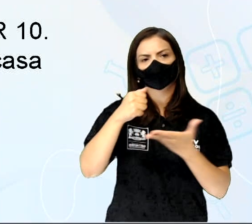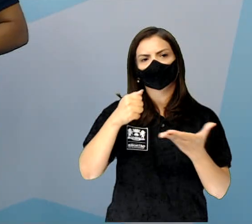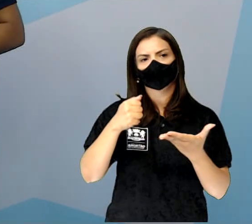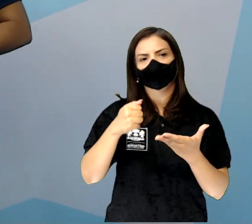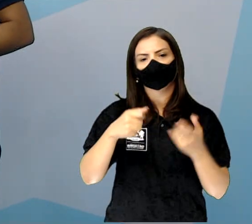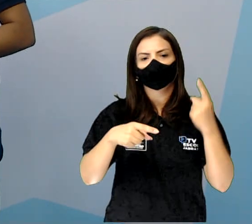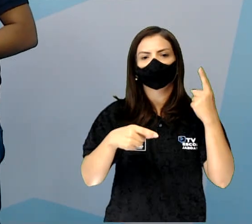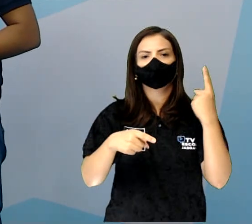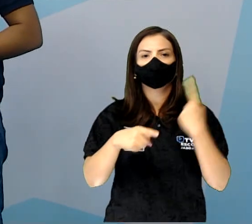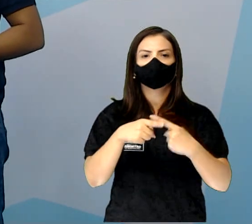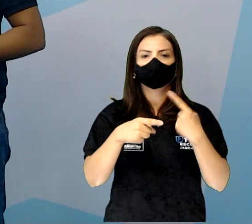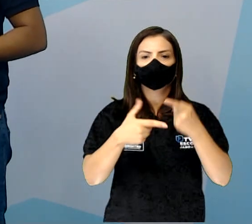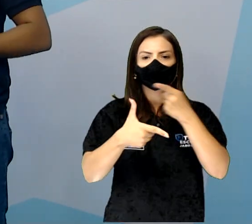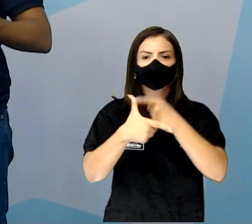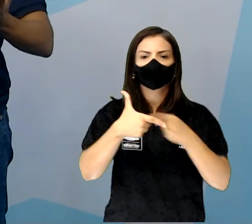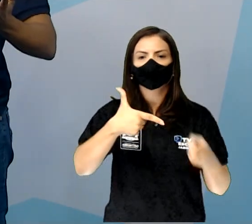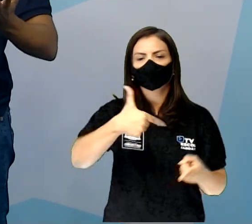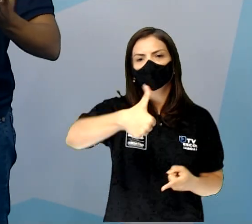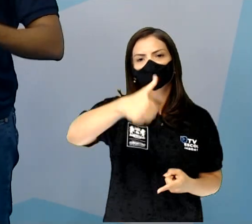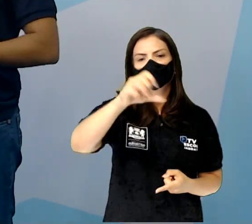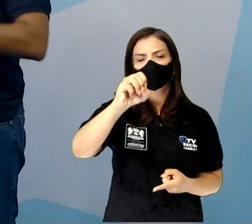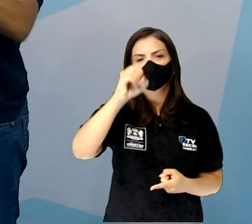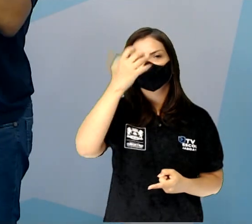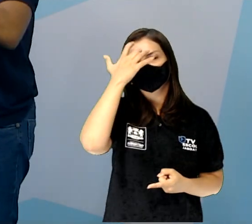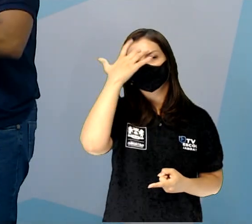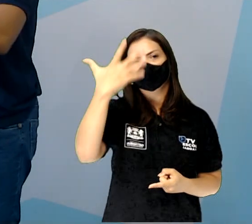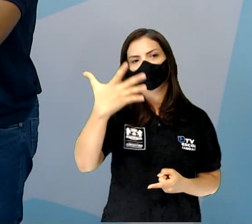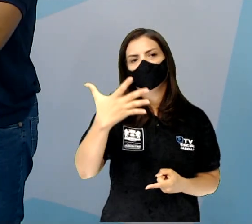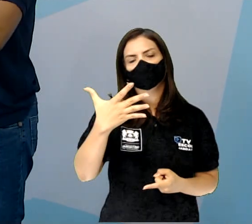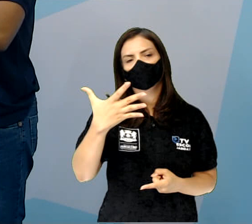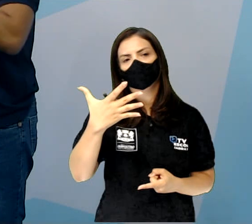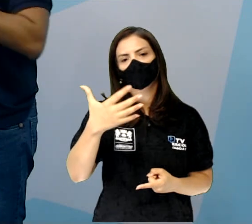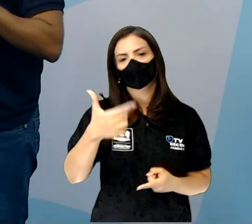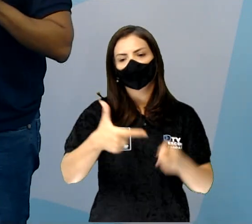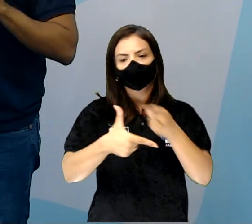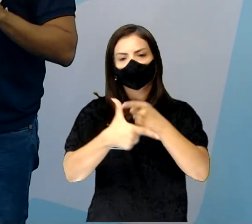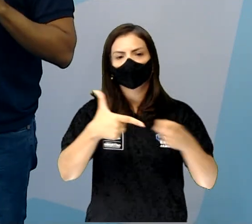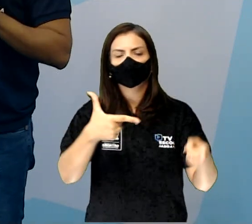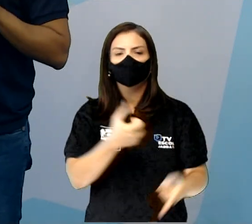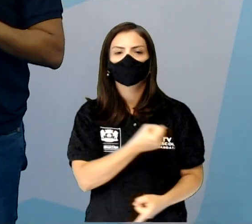por 10 é muito fácil. É muito fácil. Vocês se lembram? Dividir um número por 10,